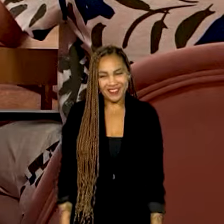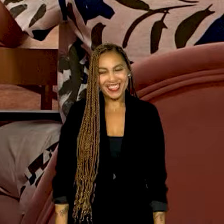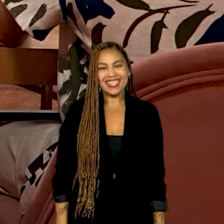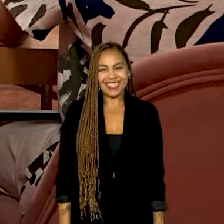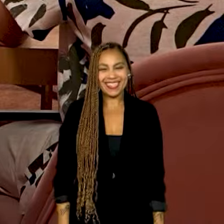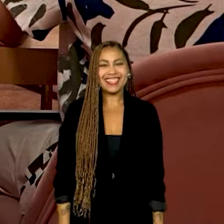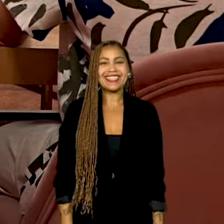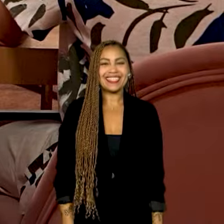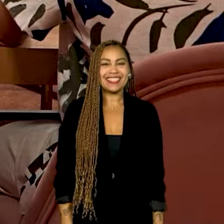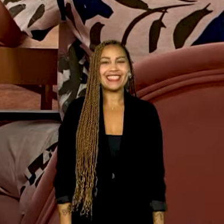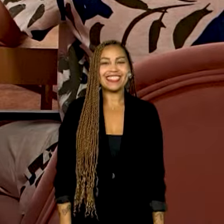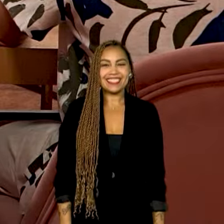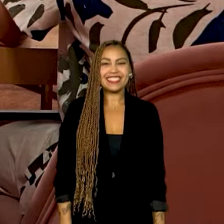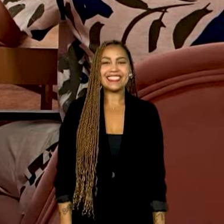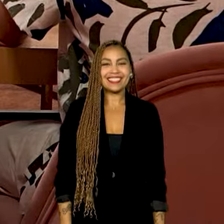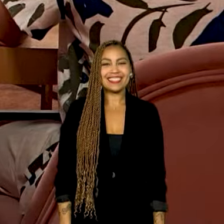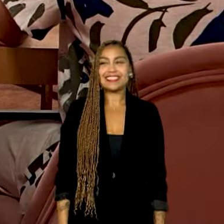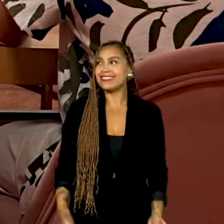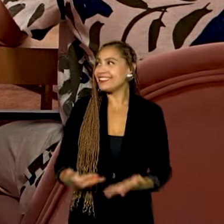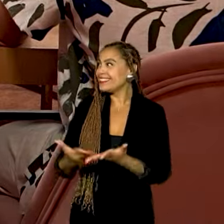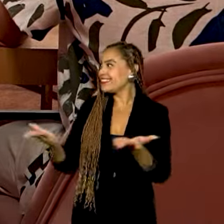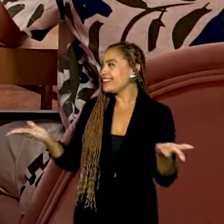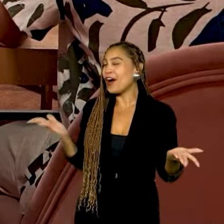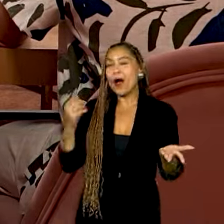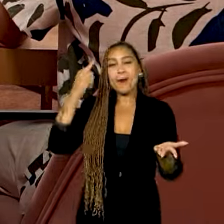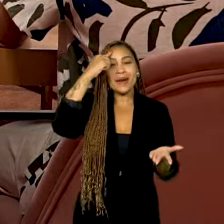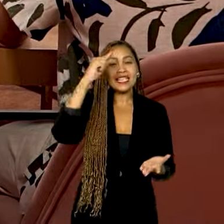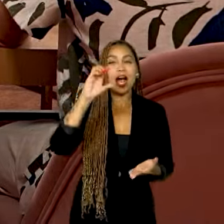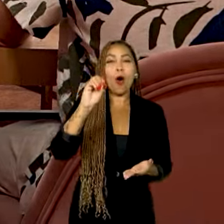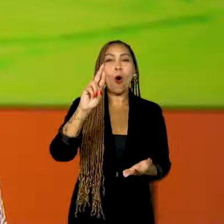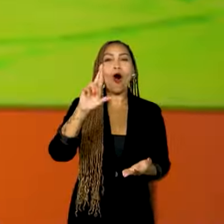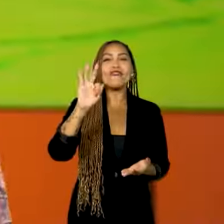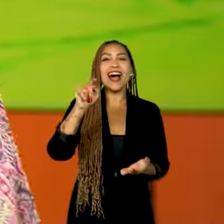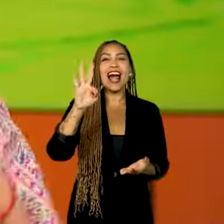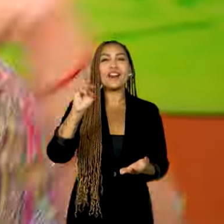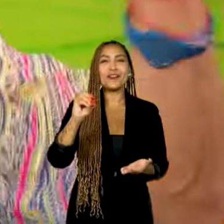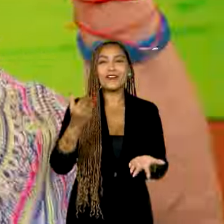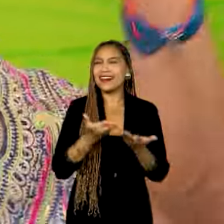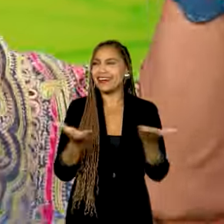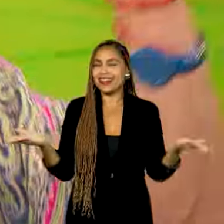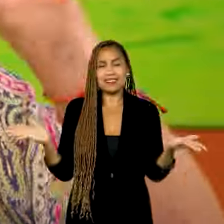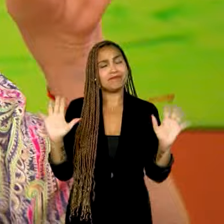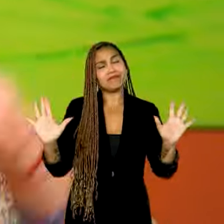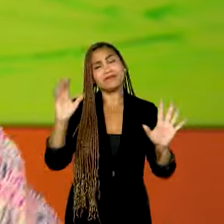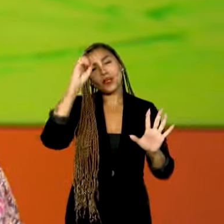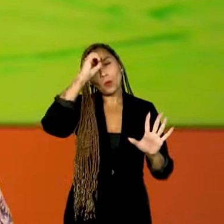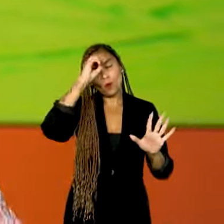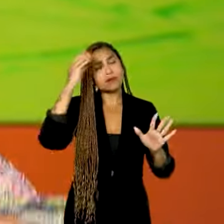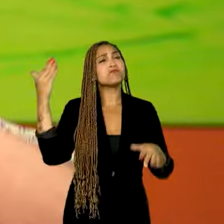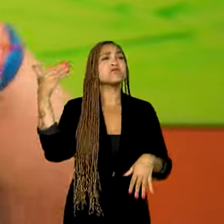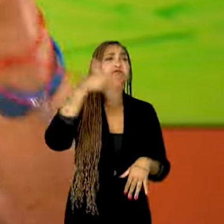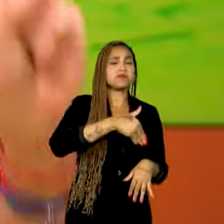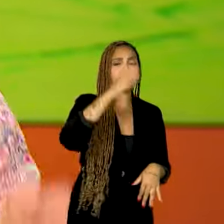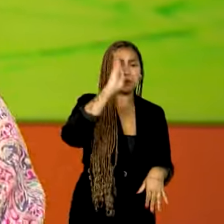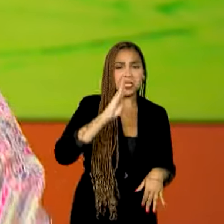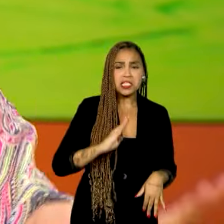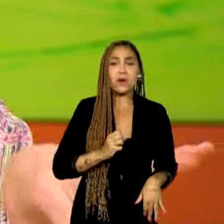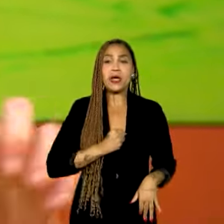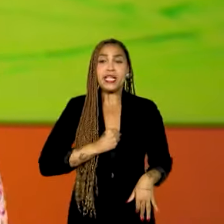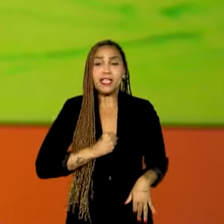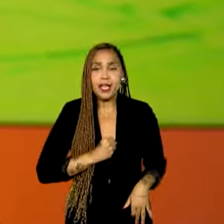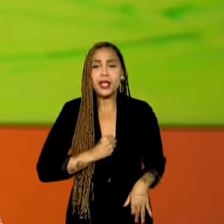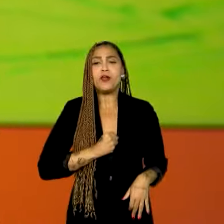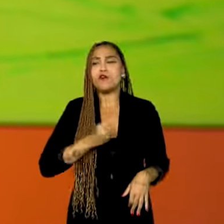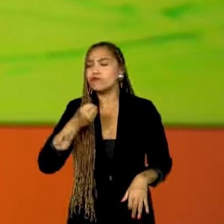A excursão do orfanato. A excursão do orfanato é muito bom. E a gente não sabia. Bom, fizemos o programa Silvio, Gugu